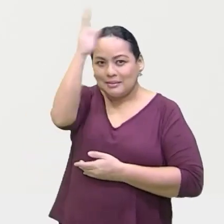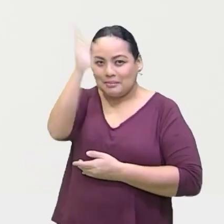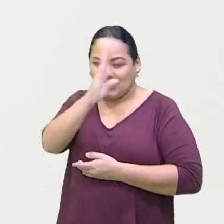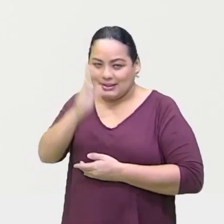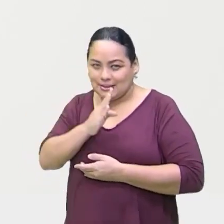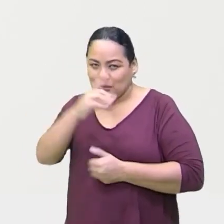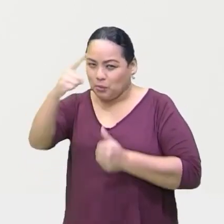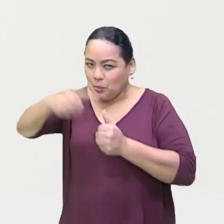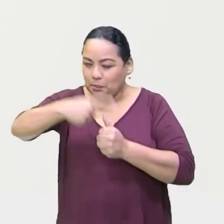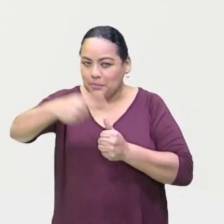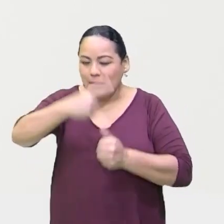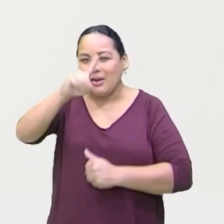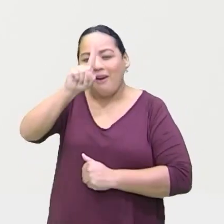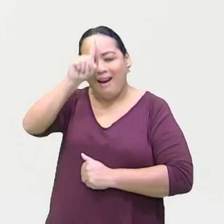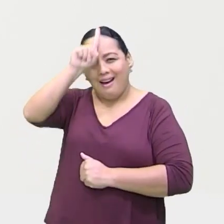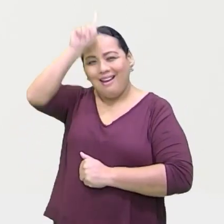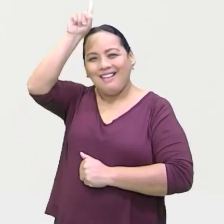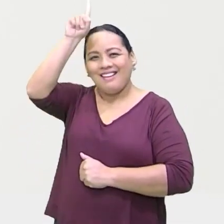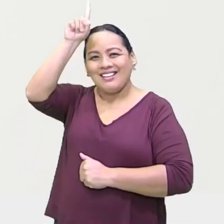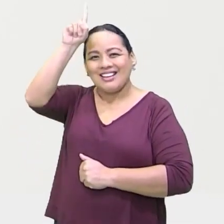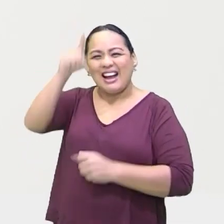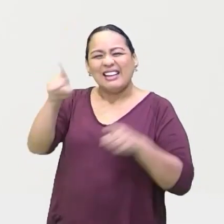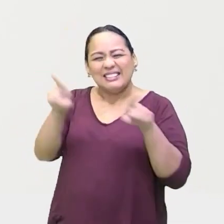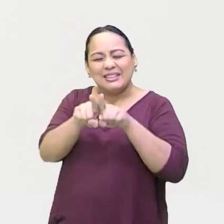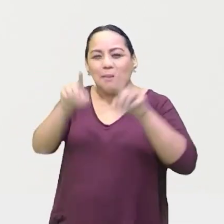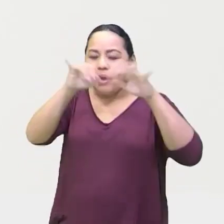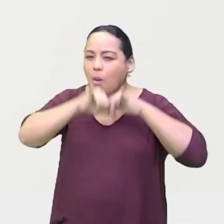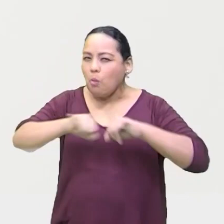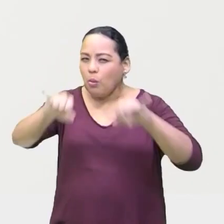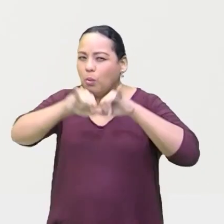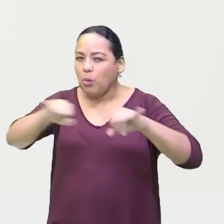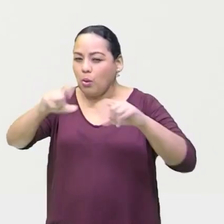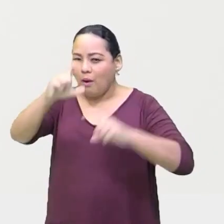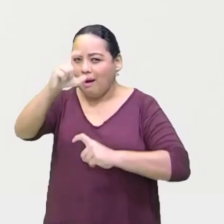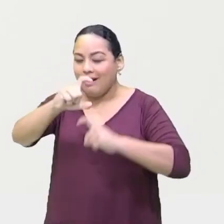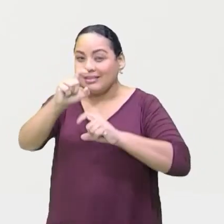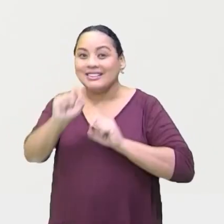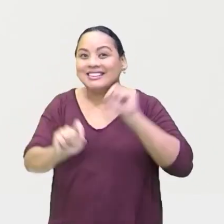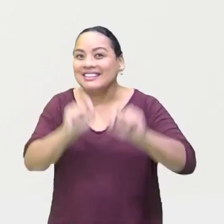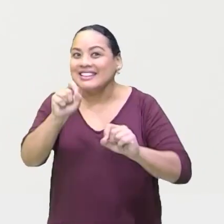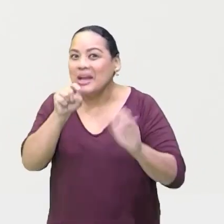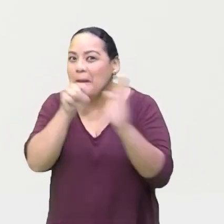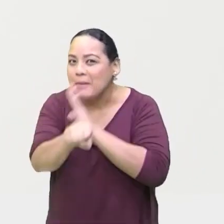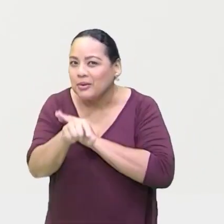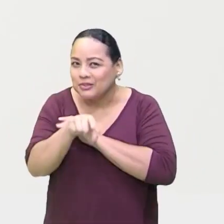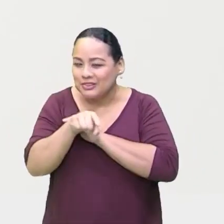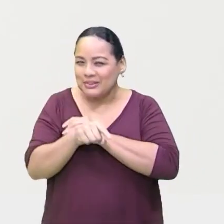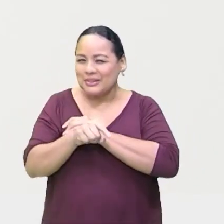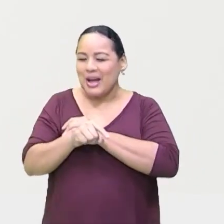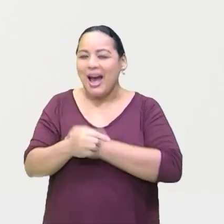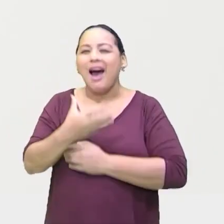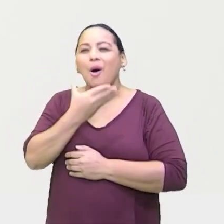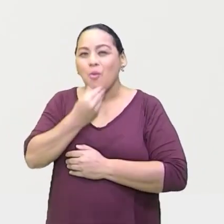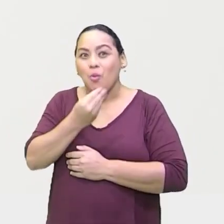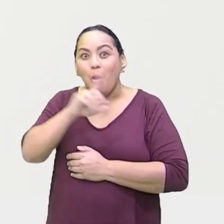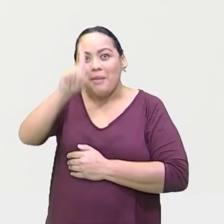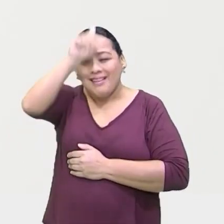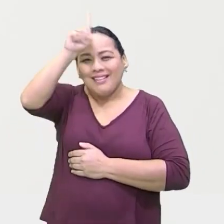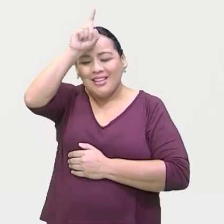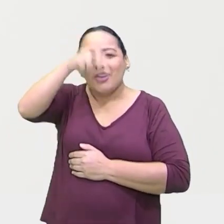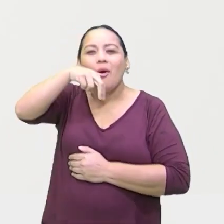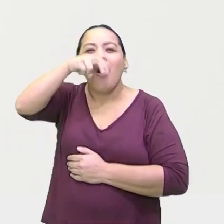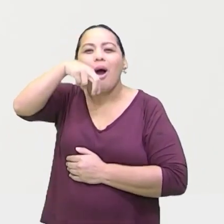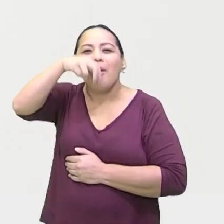dos primeiros a criar e publicar tiras foi quem, crianças? Maurício de